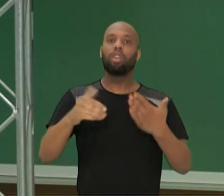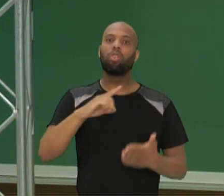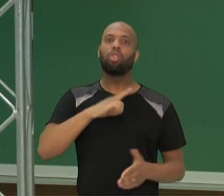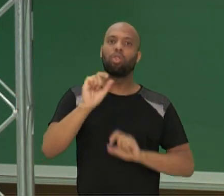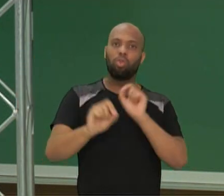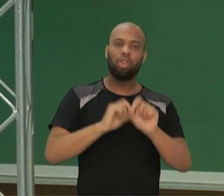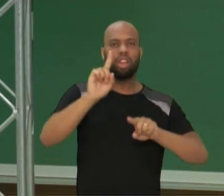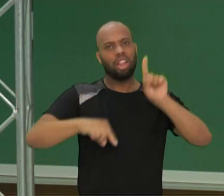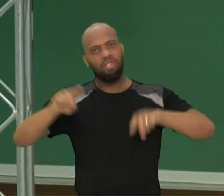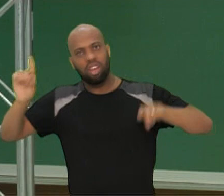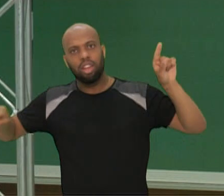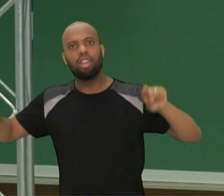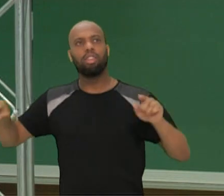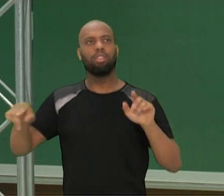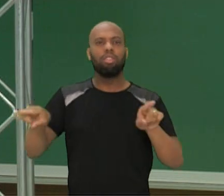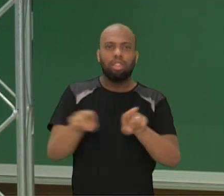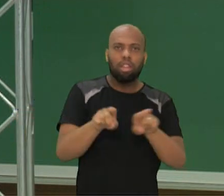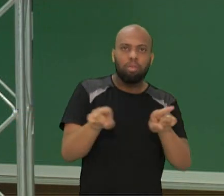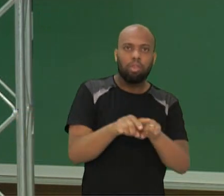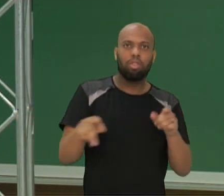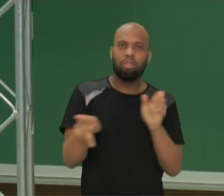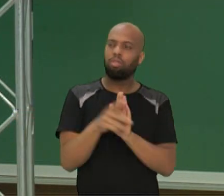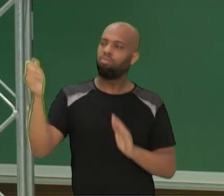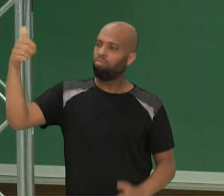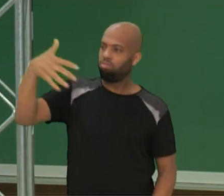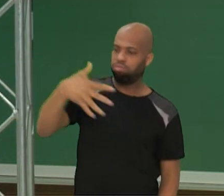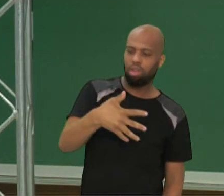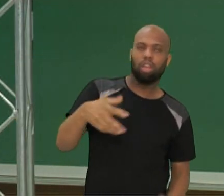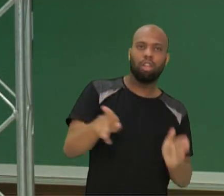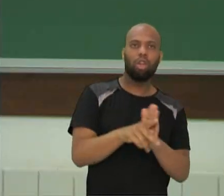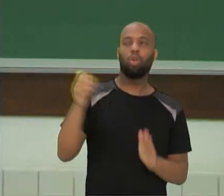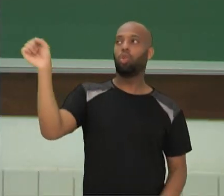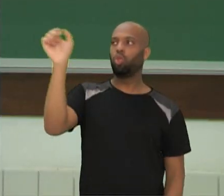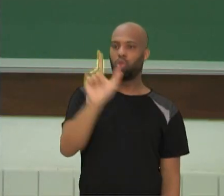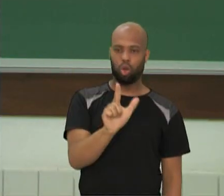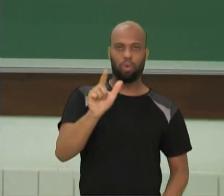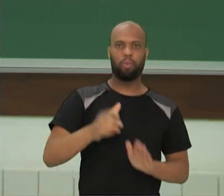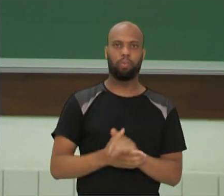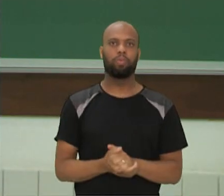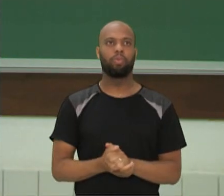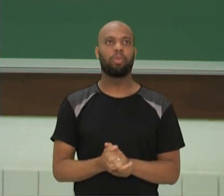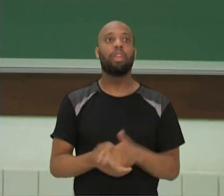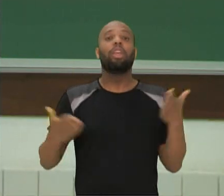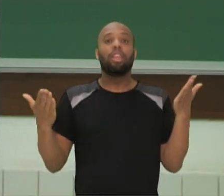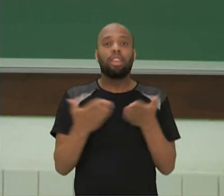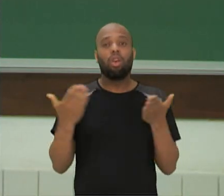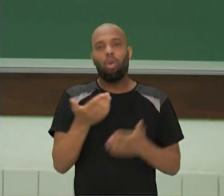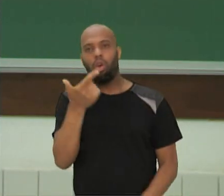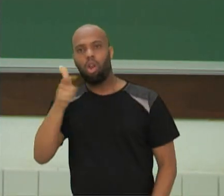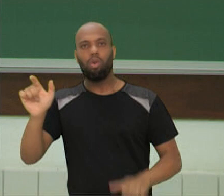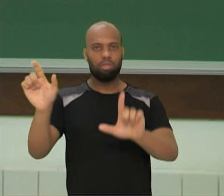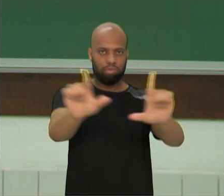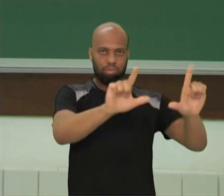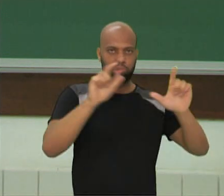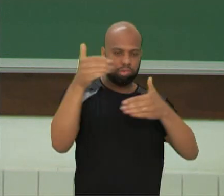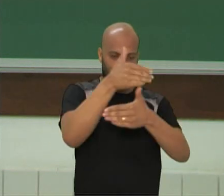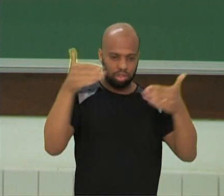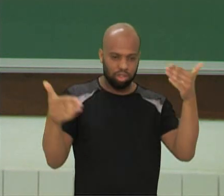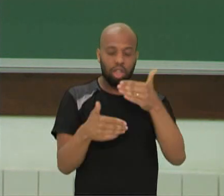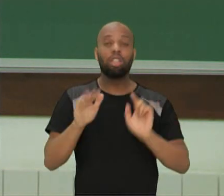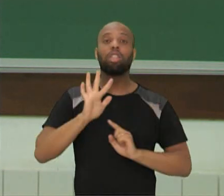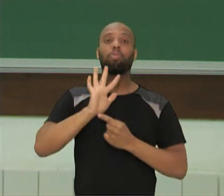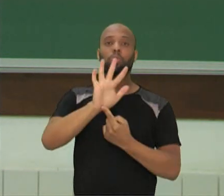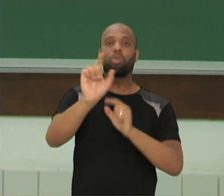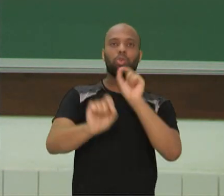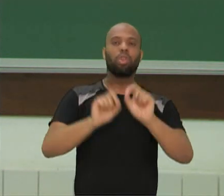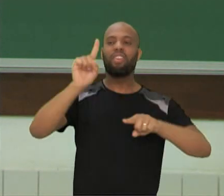temos as variações também da radiação solar. Agora, o nosso próximo slide aqui vai